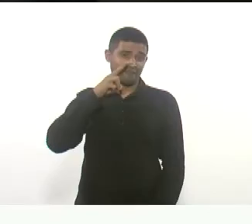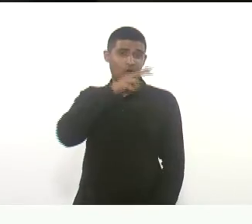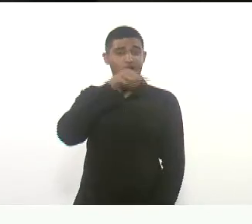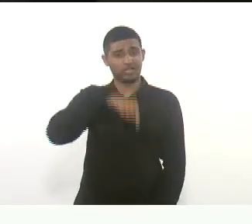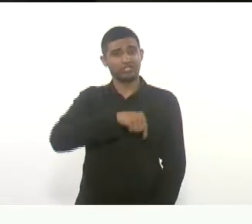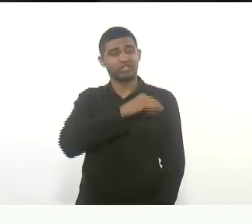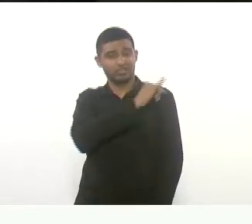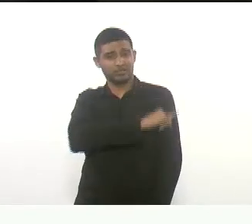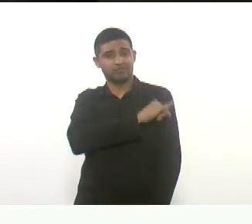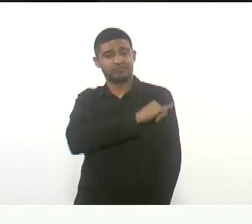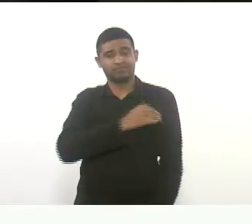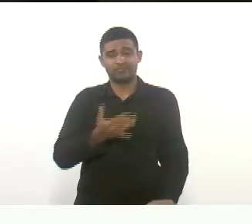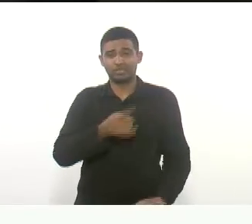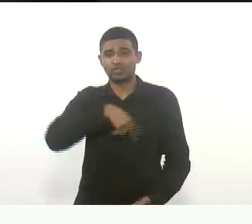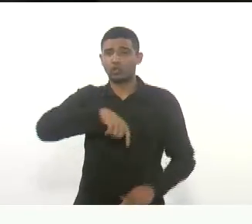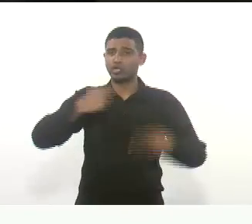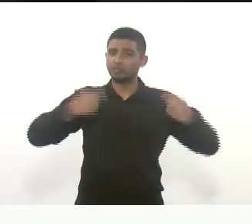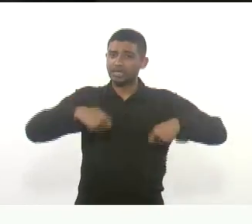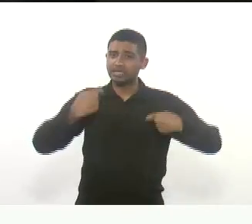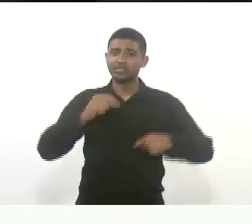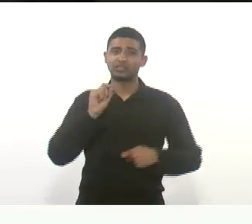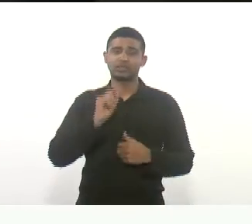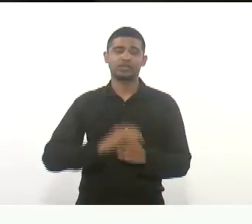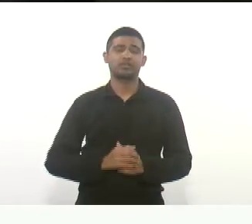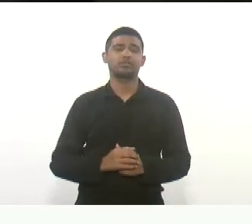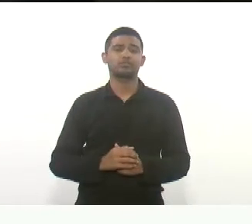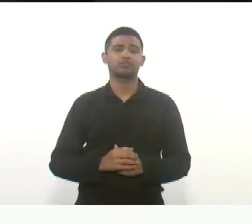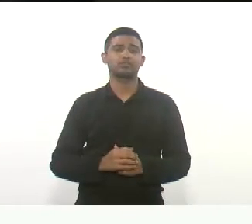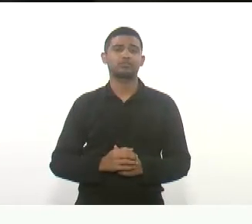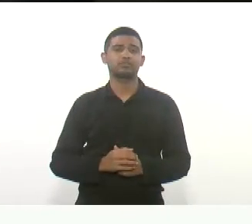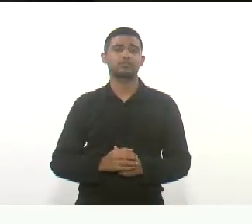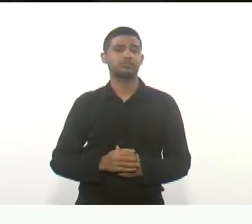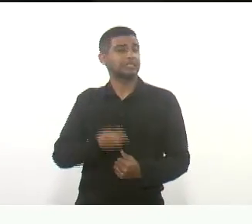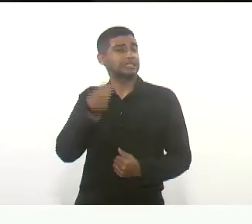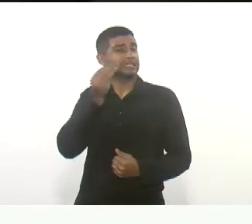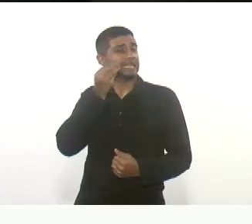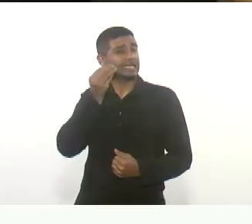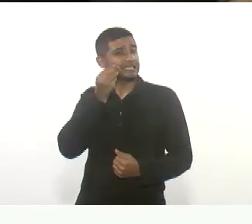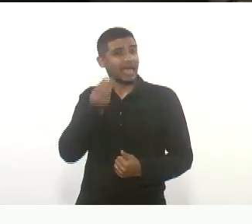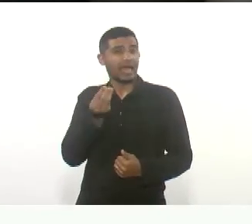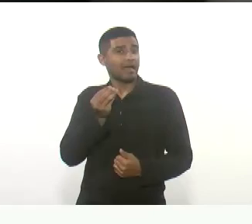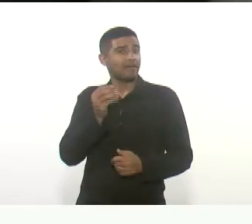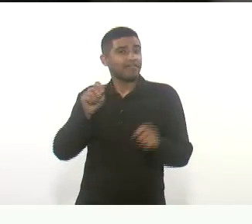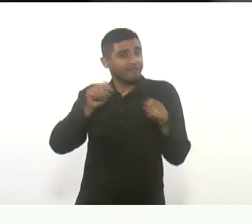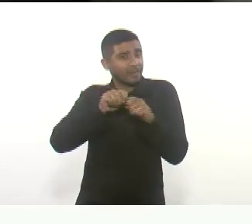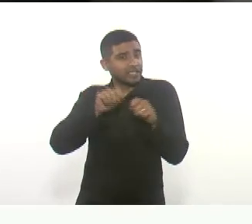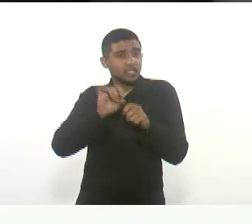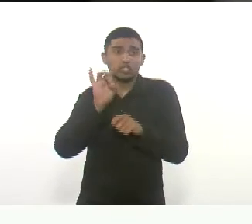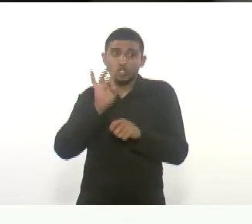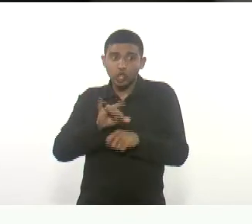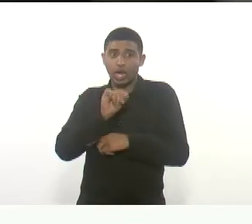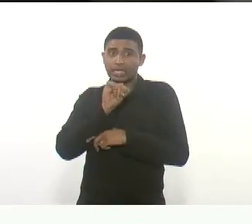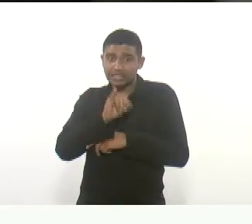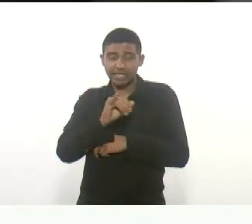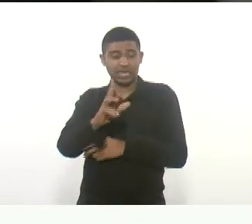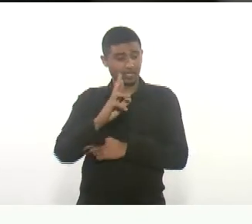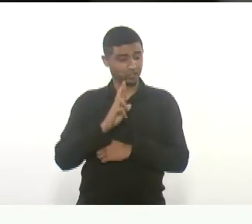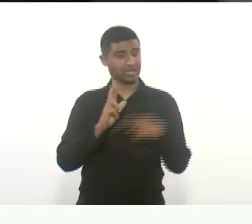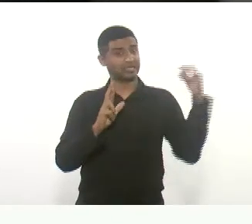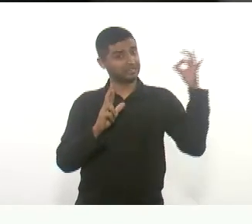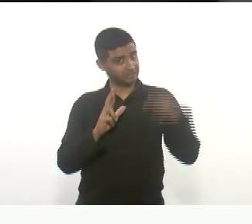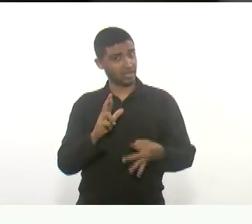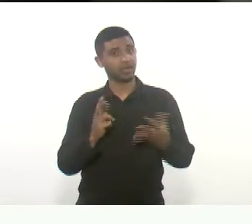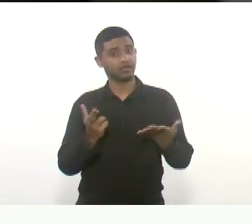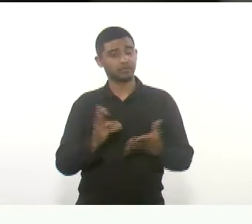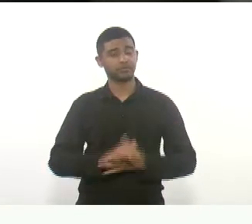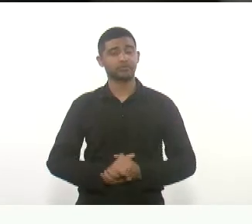Estado. Então, a gente precisa conseguir fazer aquilo que a gente tem indícios que vai ter resultado, o resultado que a